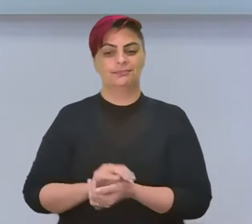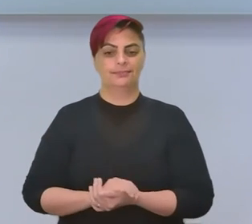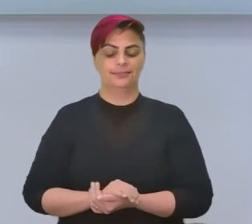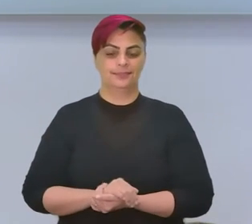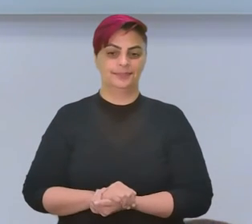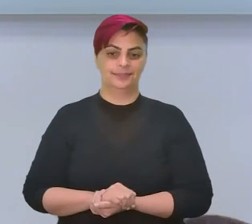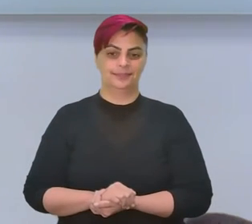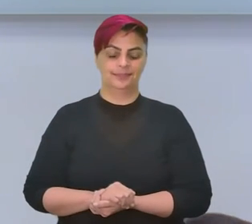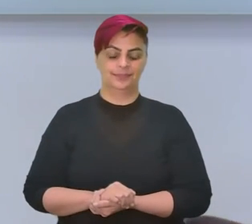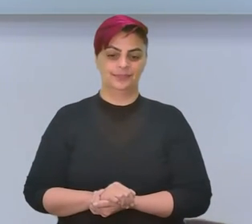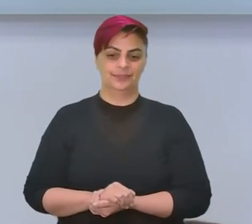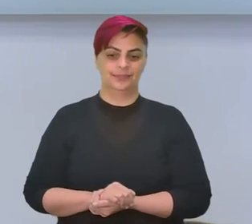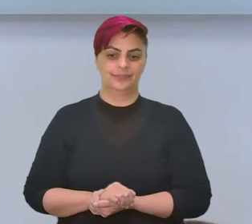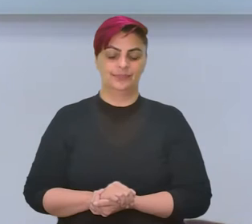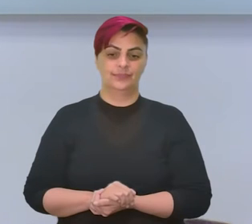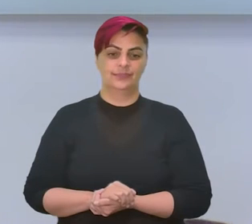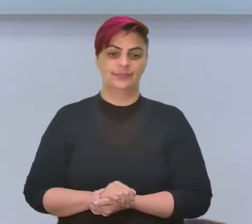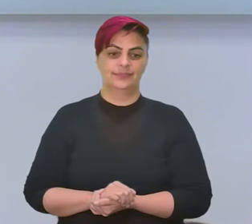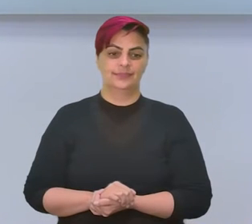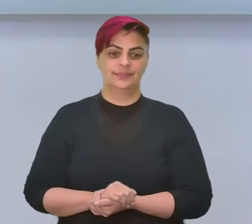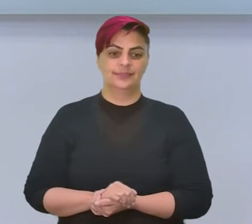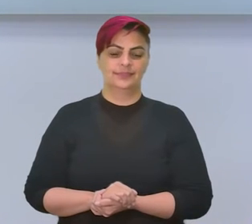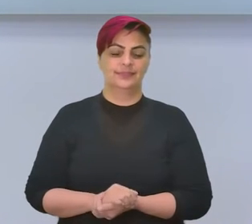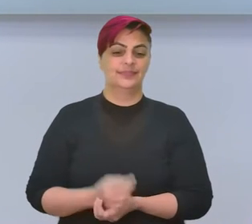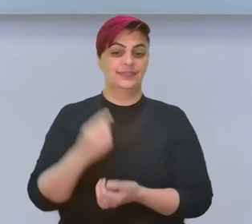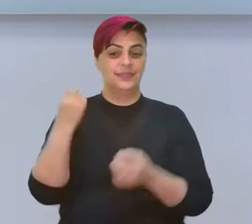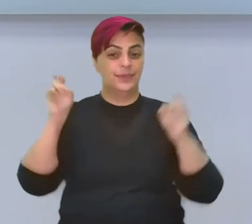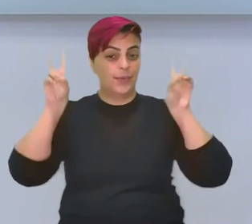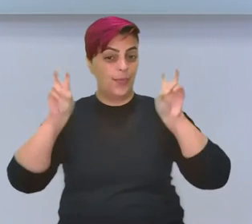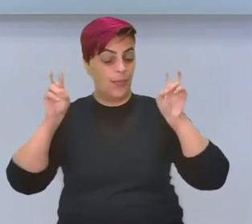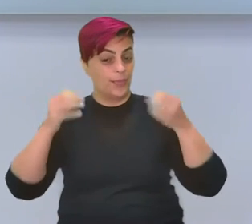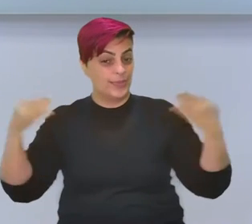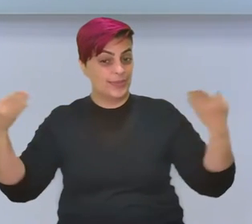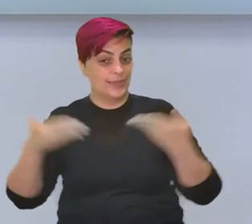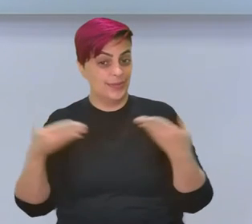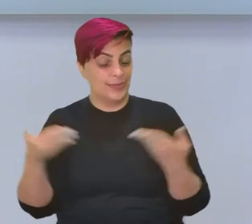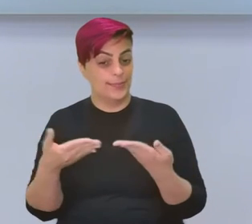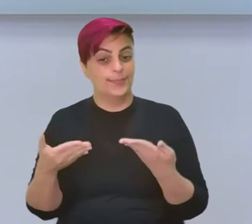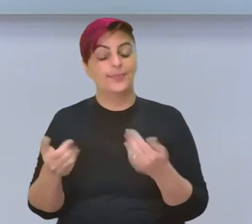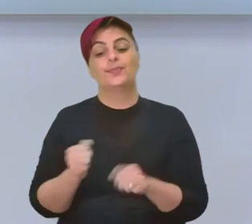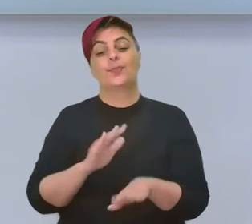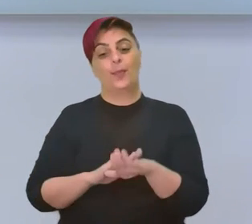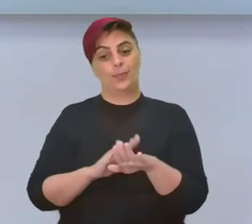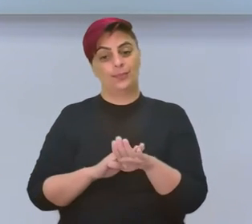que é dado e o que é construído culturalmente. Essa é uma das viagens que os Argonautas nos convidam a